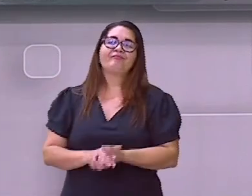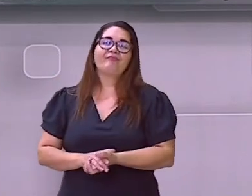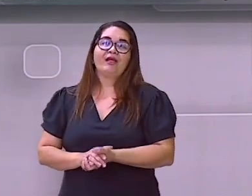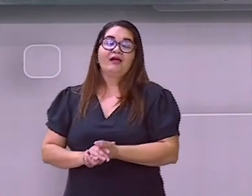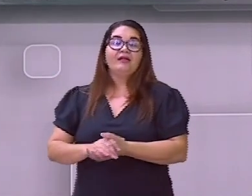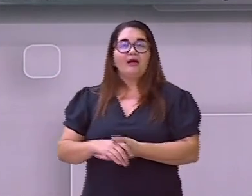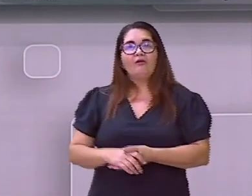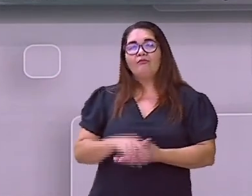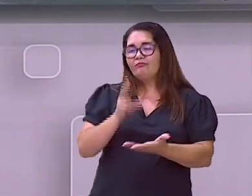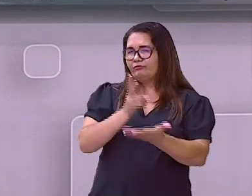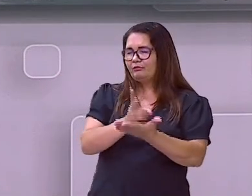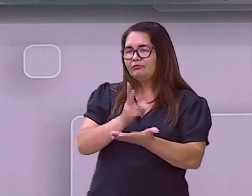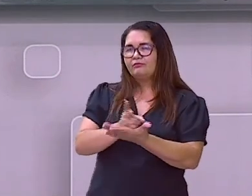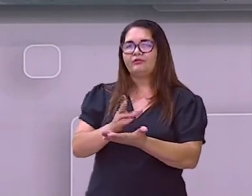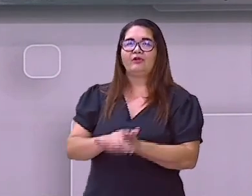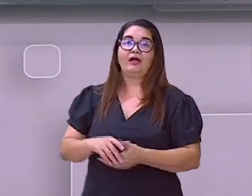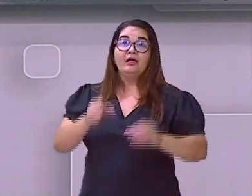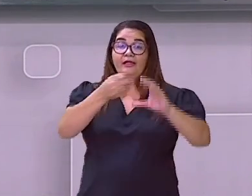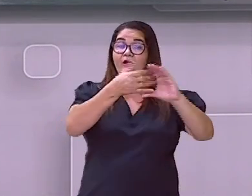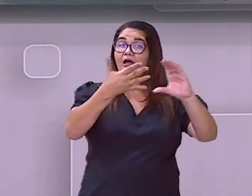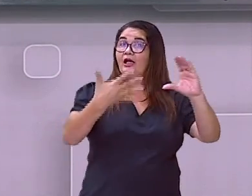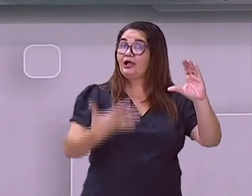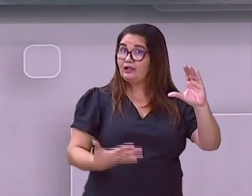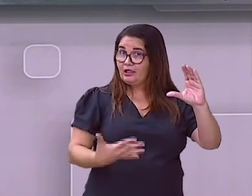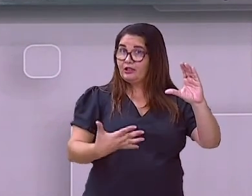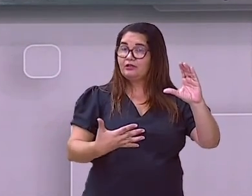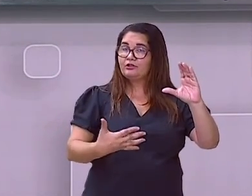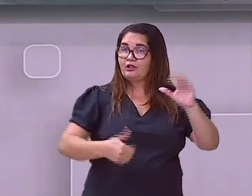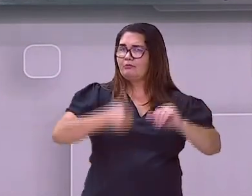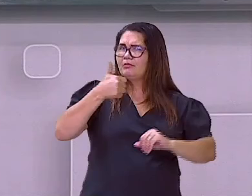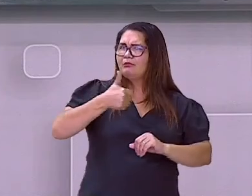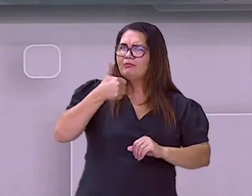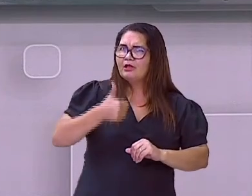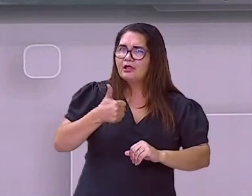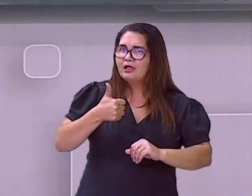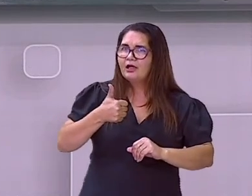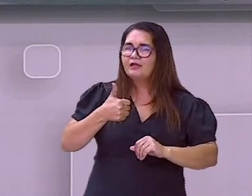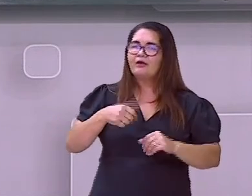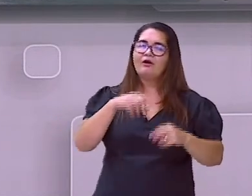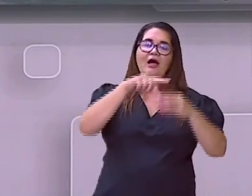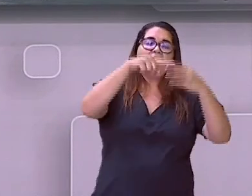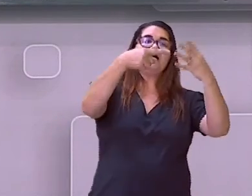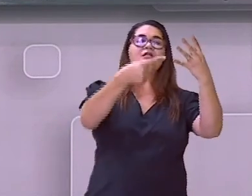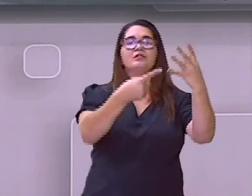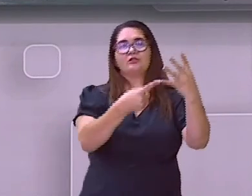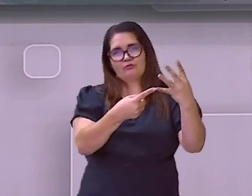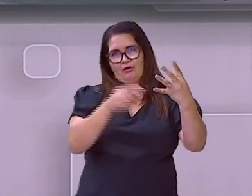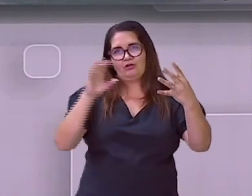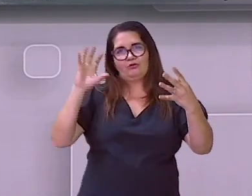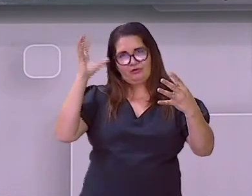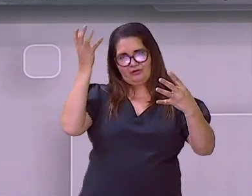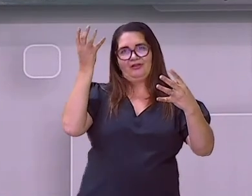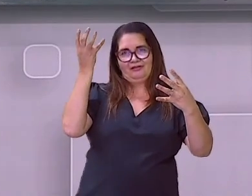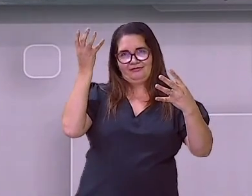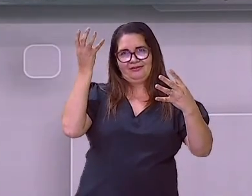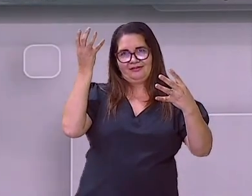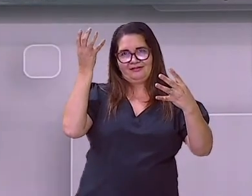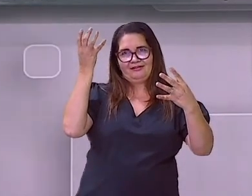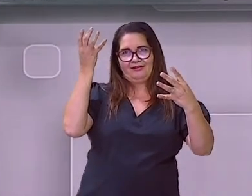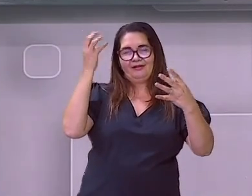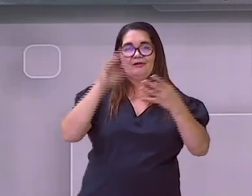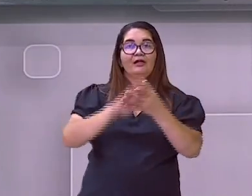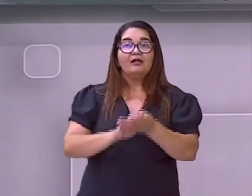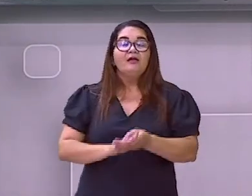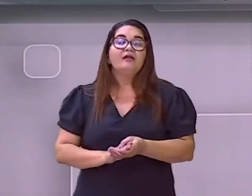aí, pessoal? Característica principal na zona temperada, as 4 estações do ano. E na zona